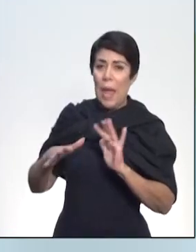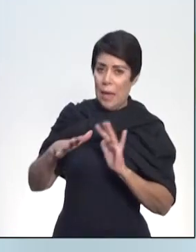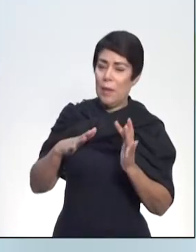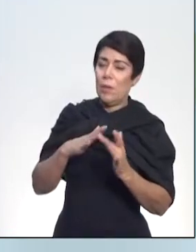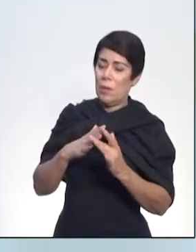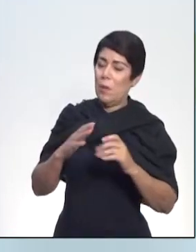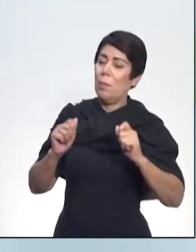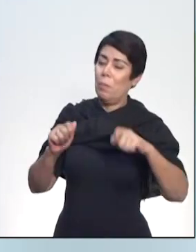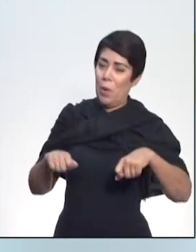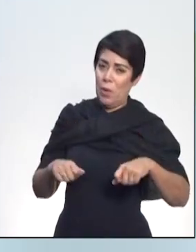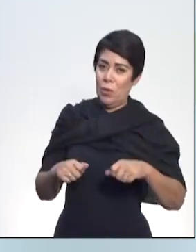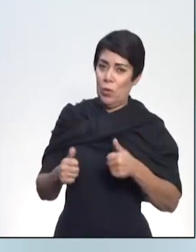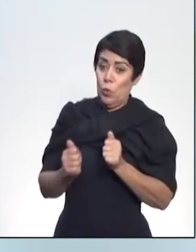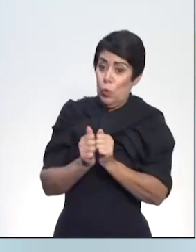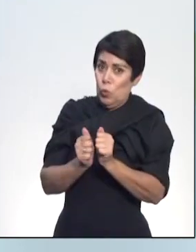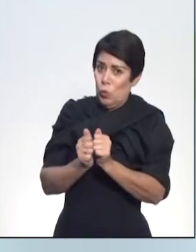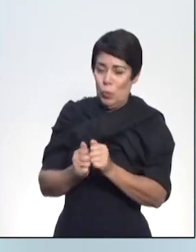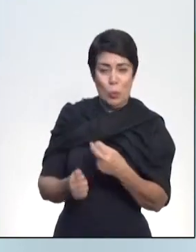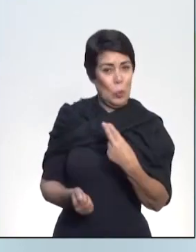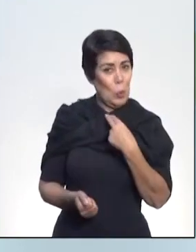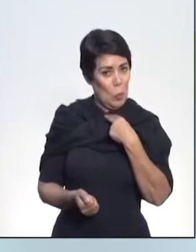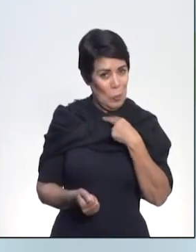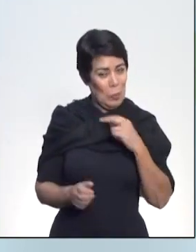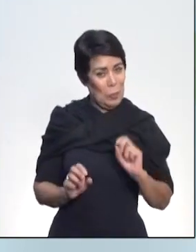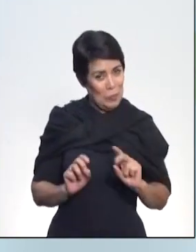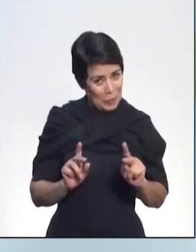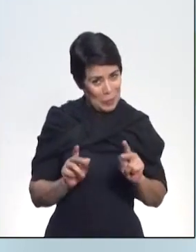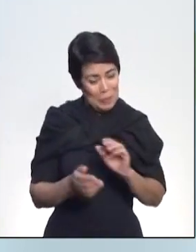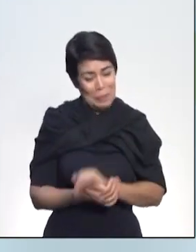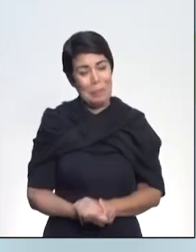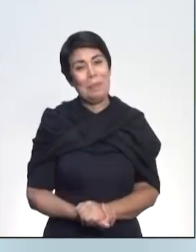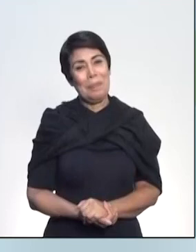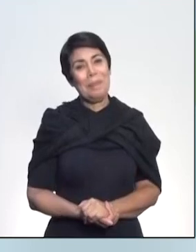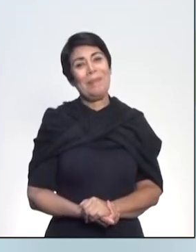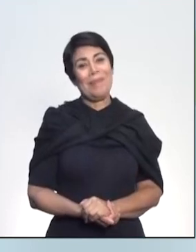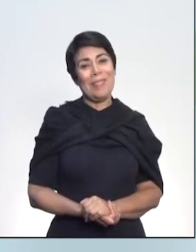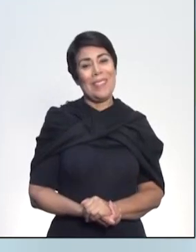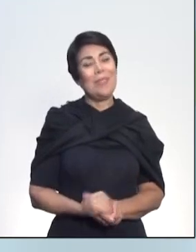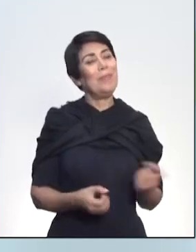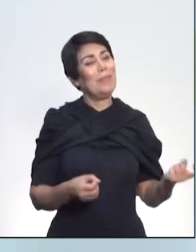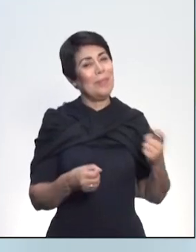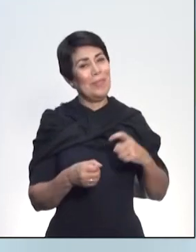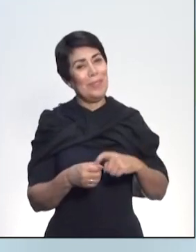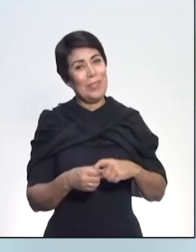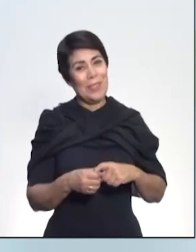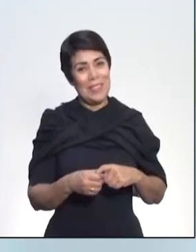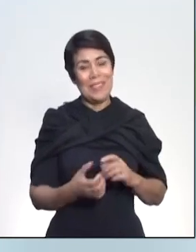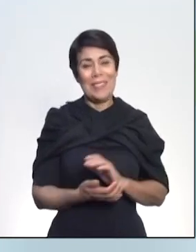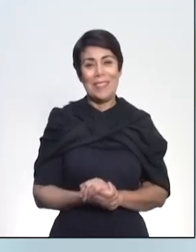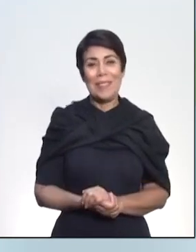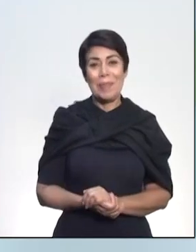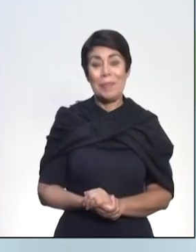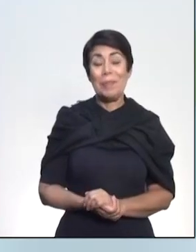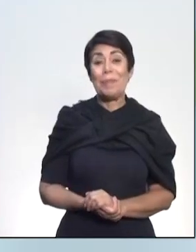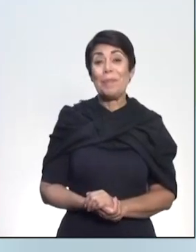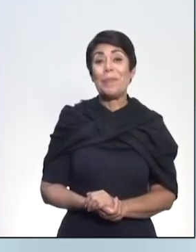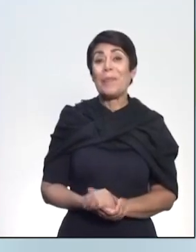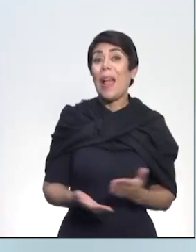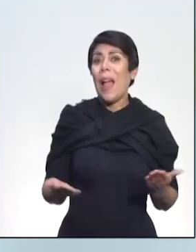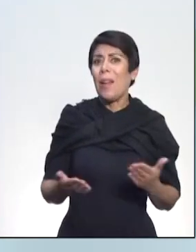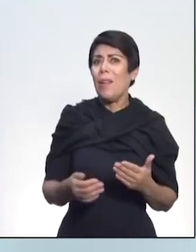né? Voltando aqui na tela para a gente prosseguir ao conteúdo de hoje, a gente vai fazer agora